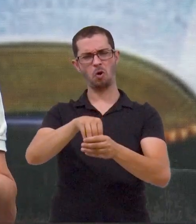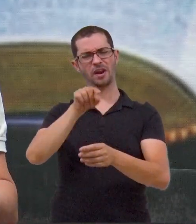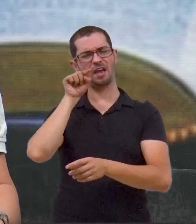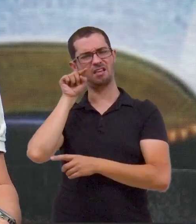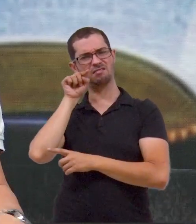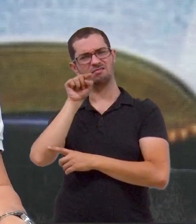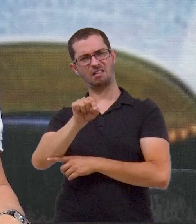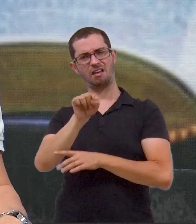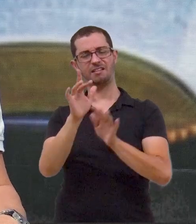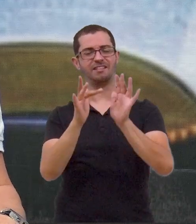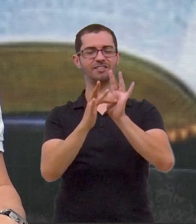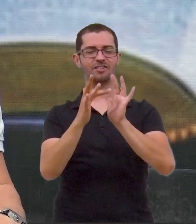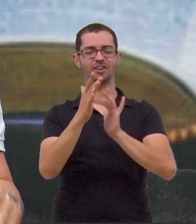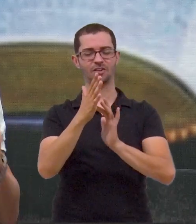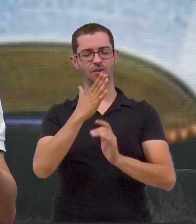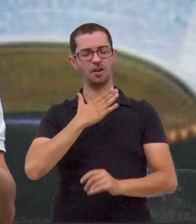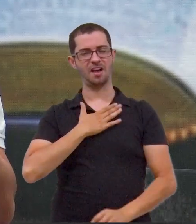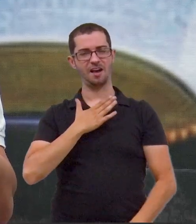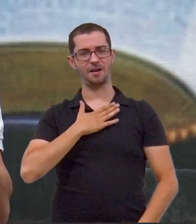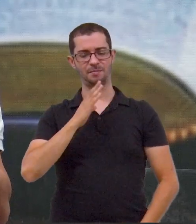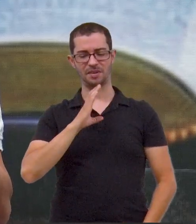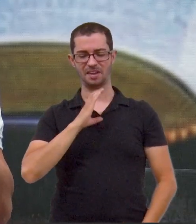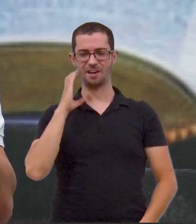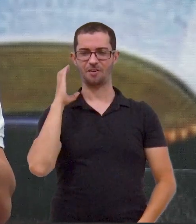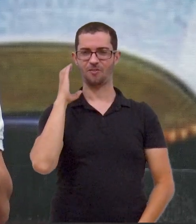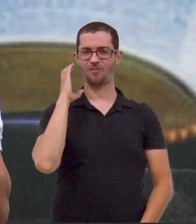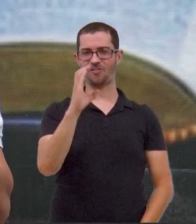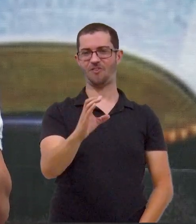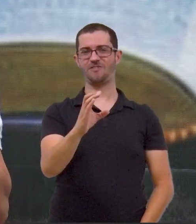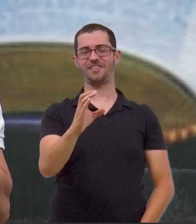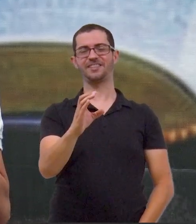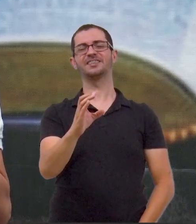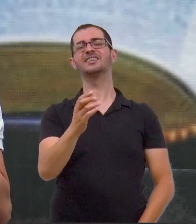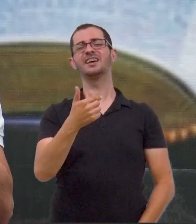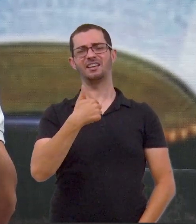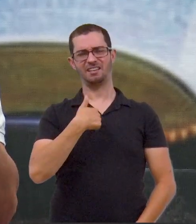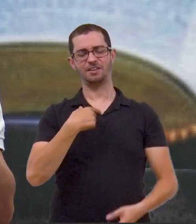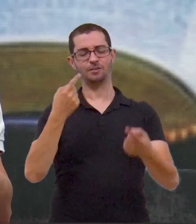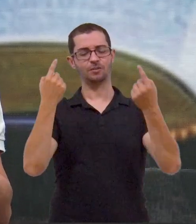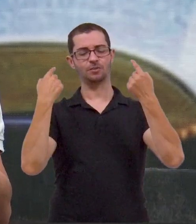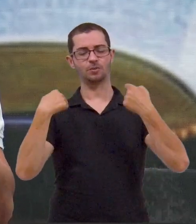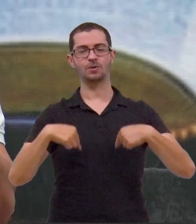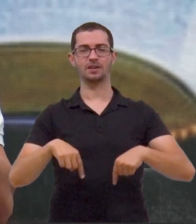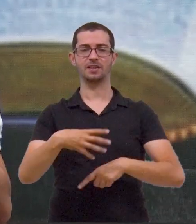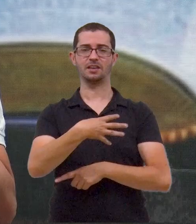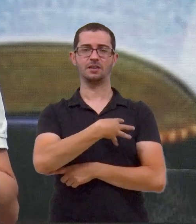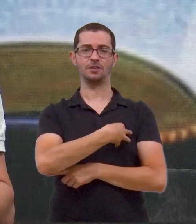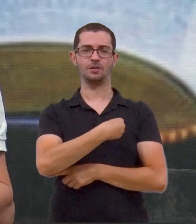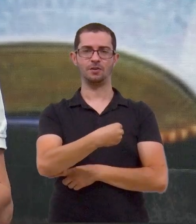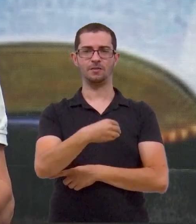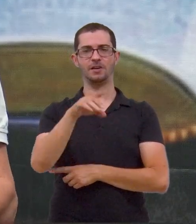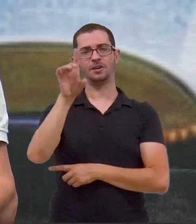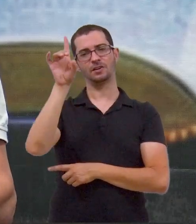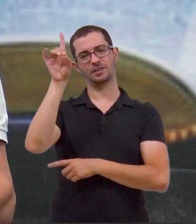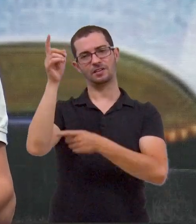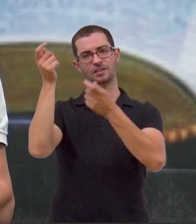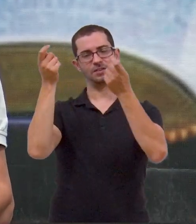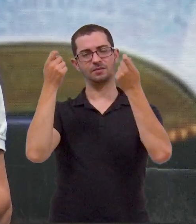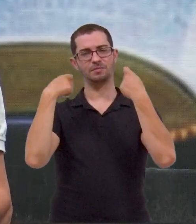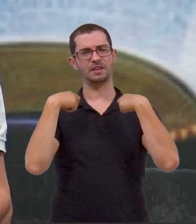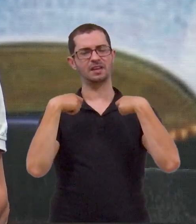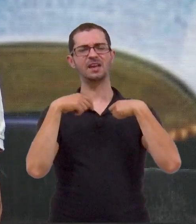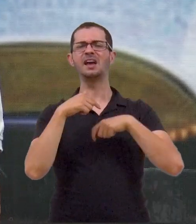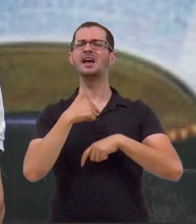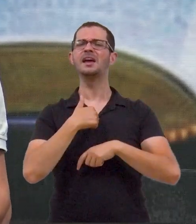minha confiança. E ainda, eis, aqui estou eu e os filhos que Deus me deu. Eu porei